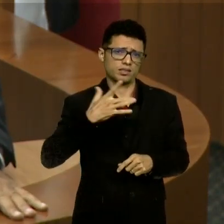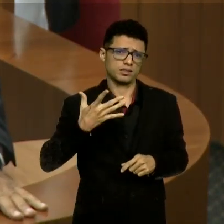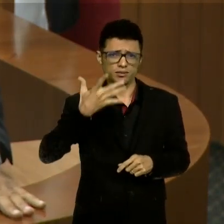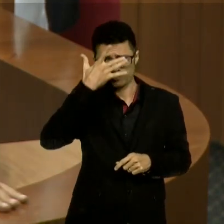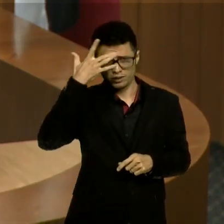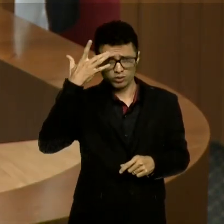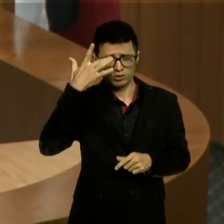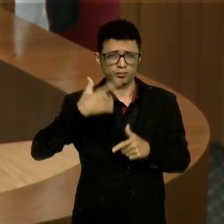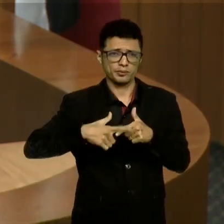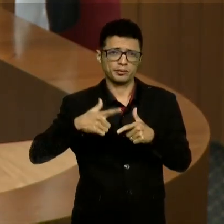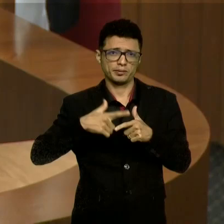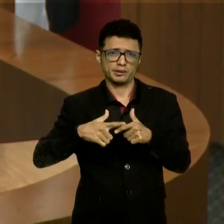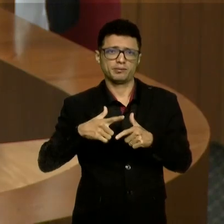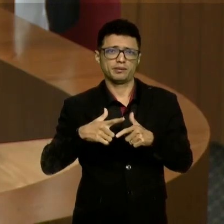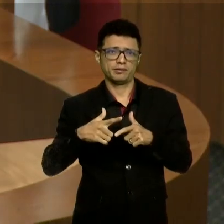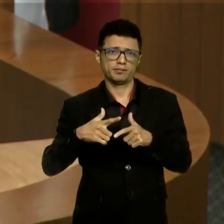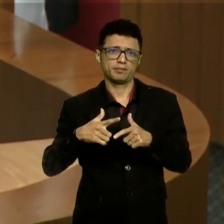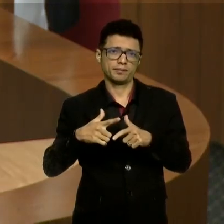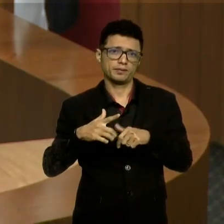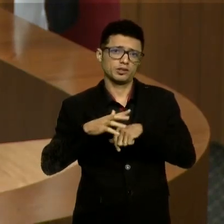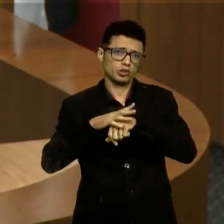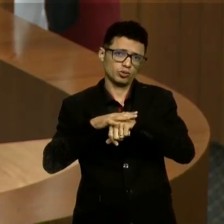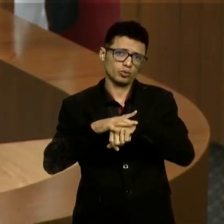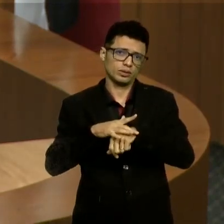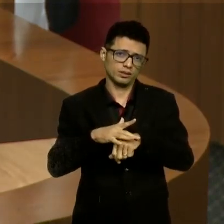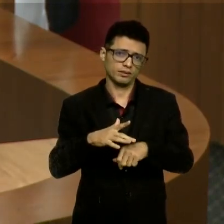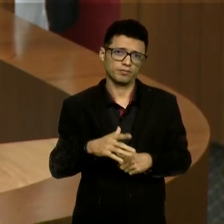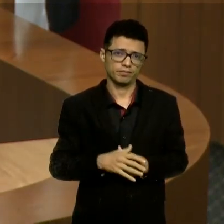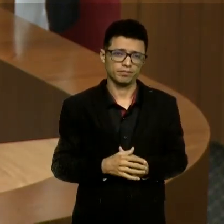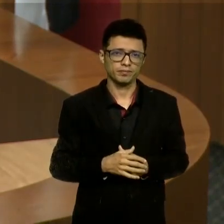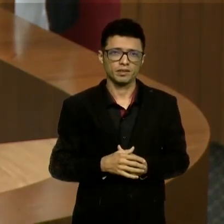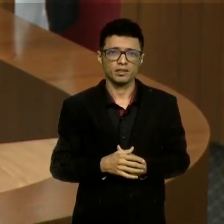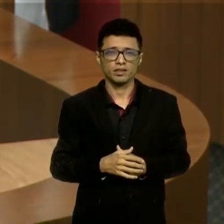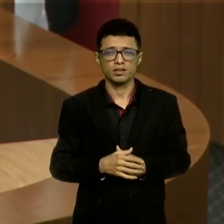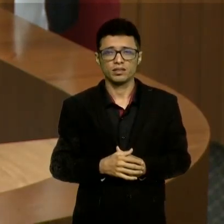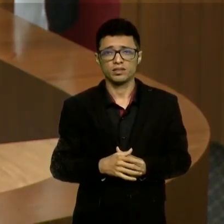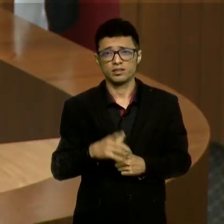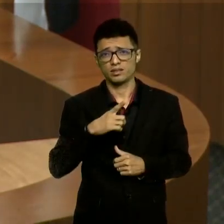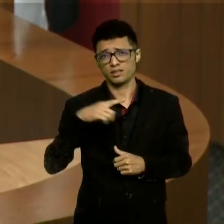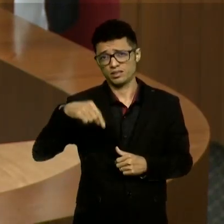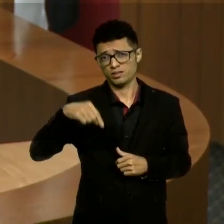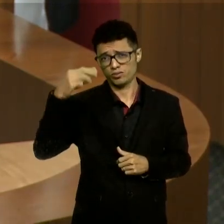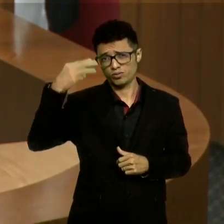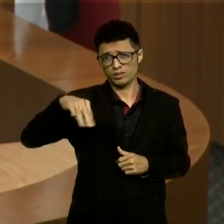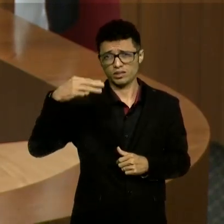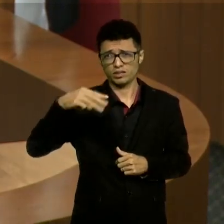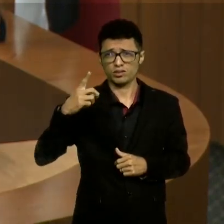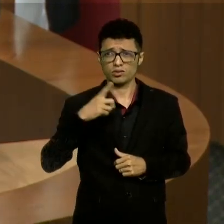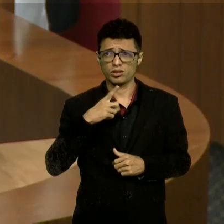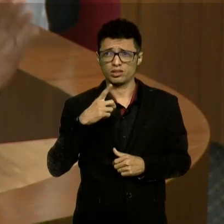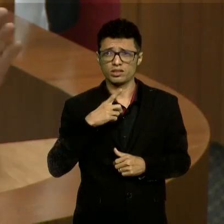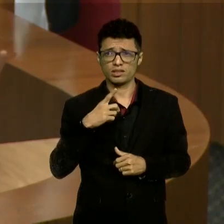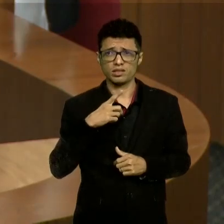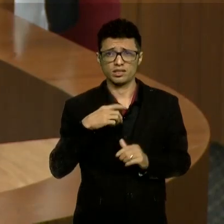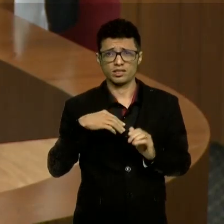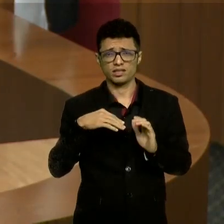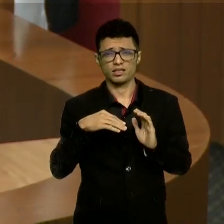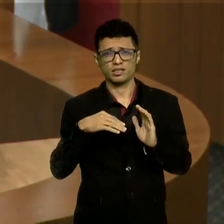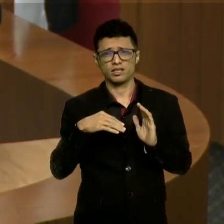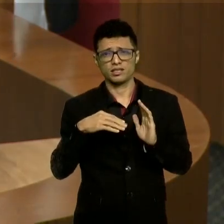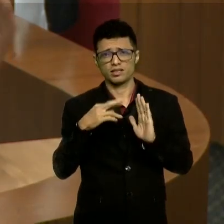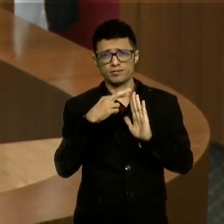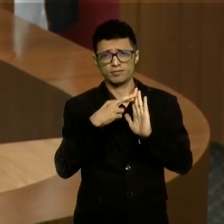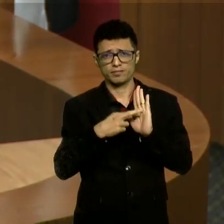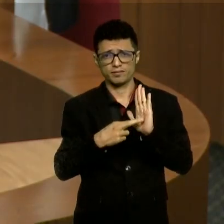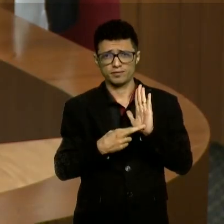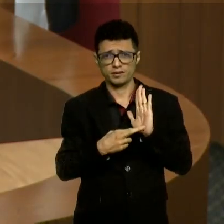forma muito tranquila, porque hoje no Maranhão nós temos, deputado Lula, o Código de Proteção Animal, que foi criado